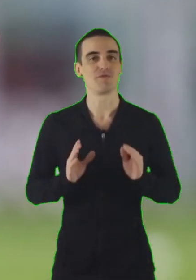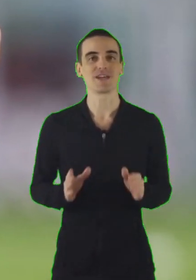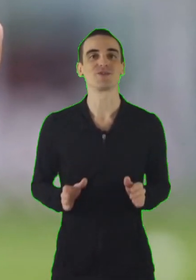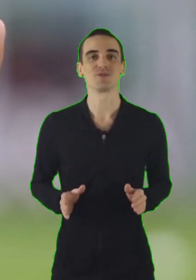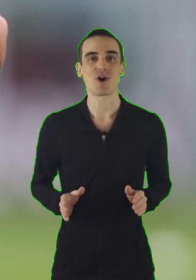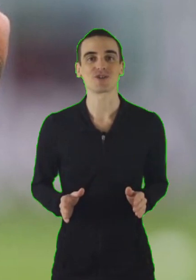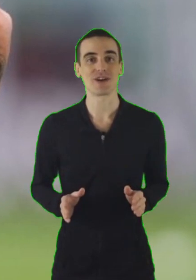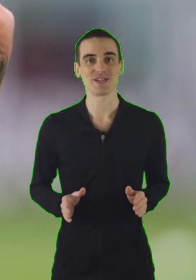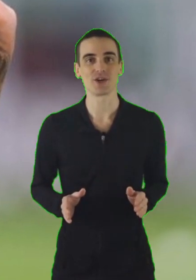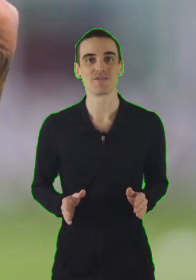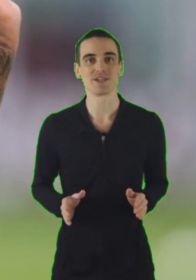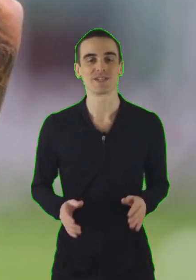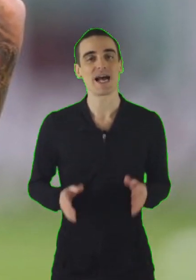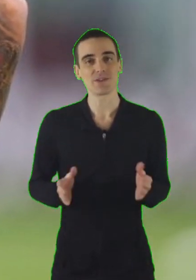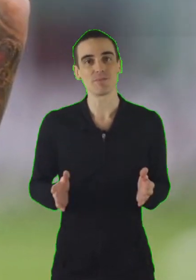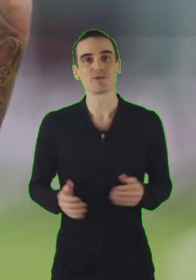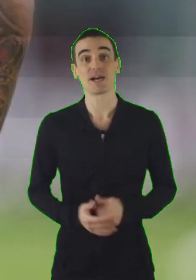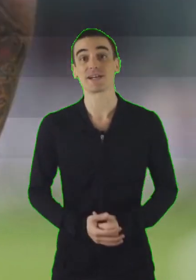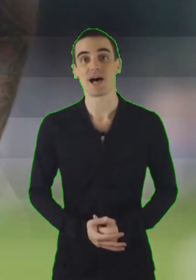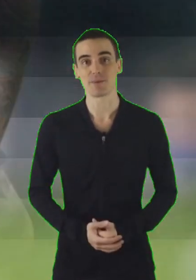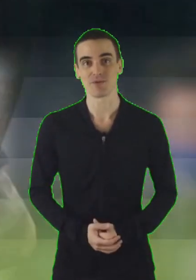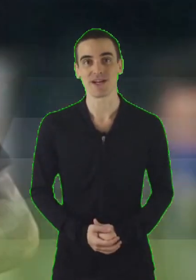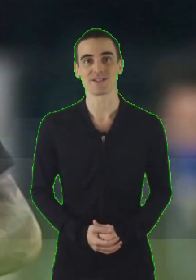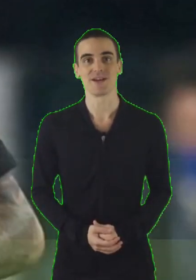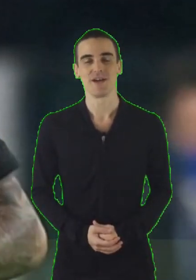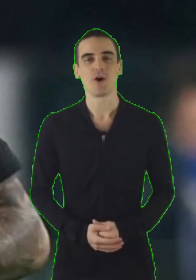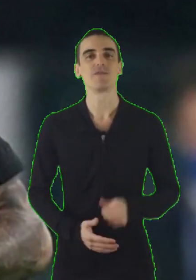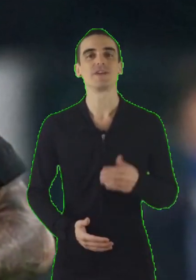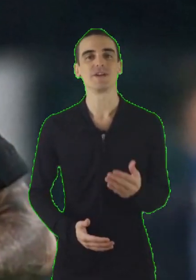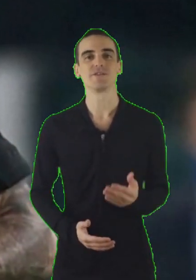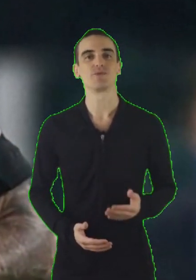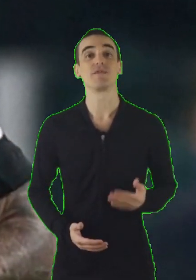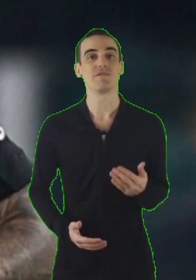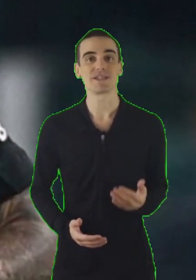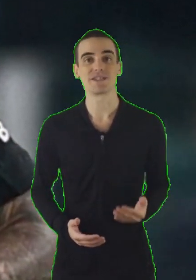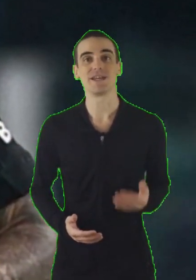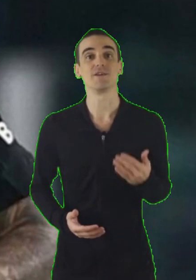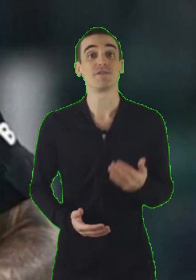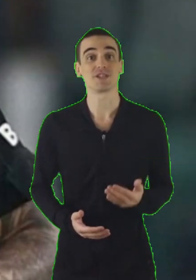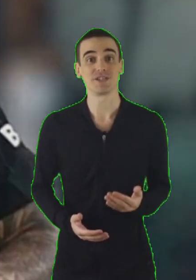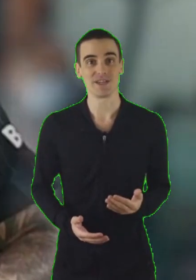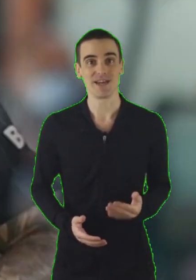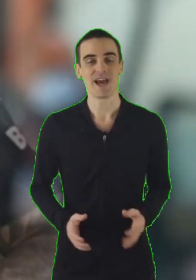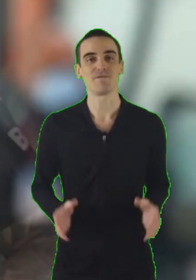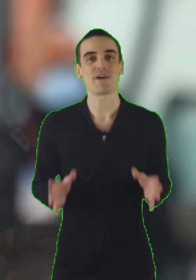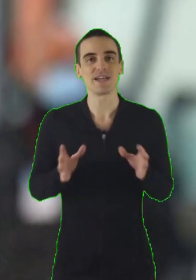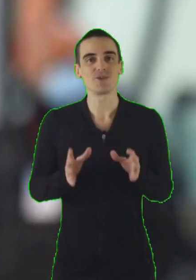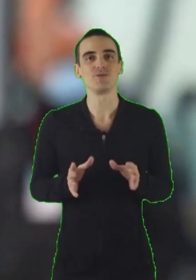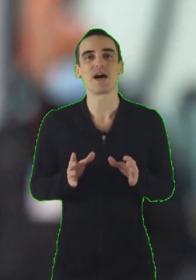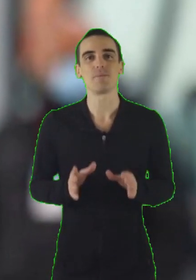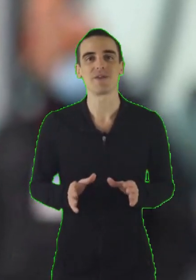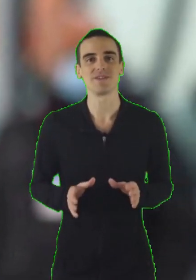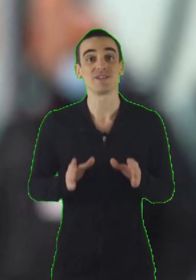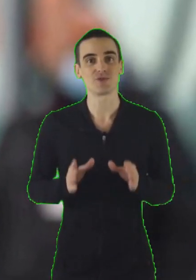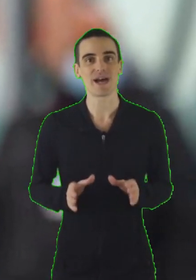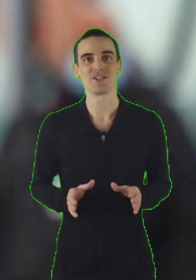Europa, por sua vez, Caio não teve o mesmo espaço e pouco vem atuando. Nos 11 jogos em que soma pela equipe de Turim, são apenas